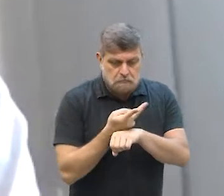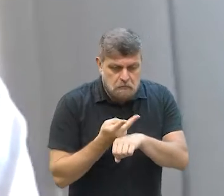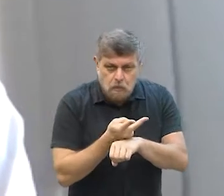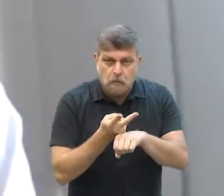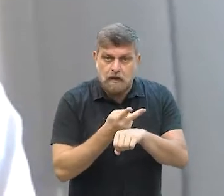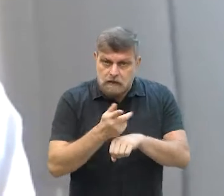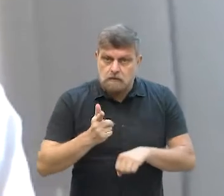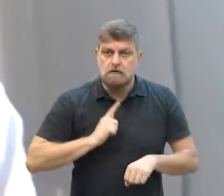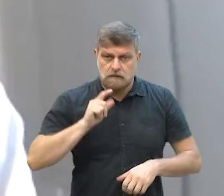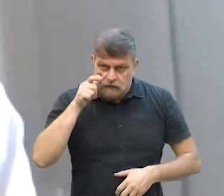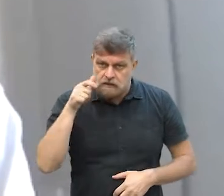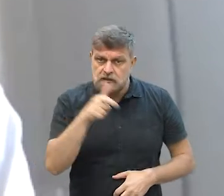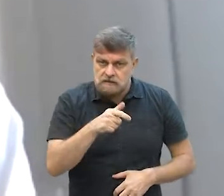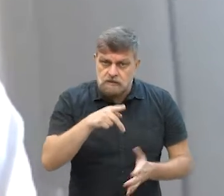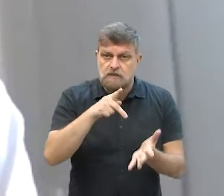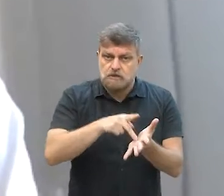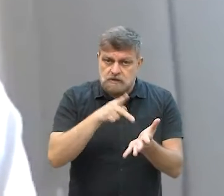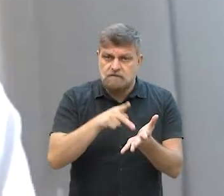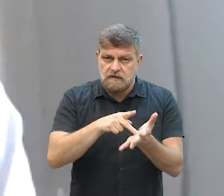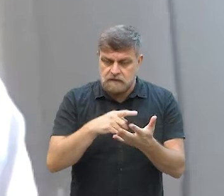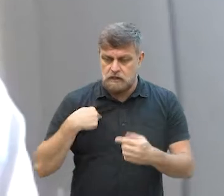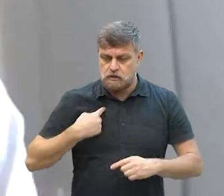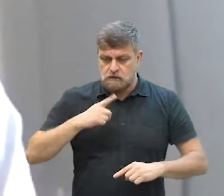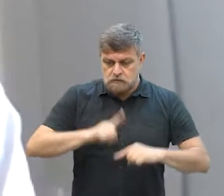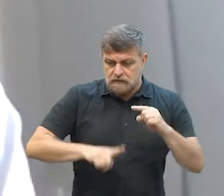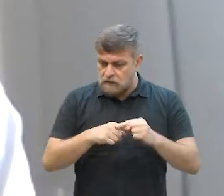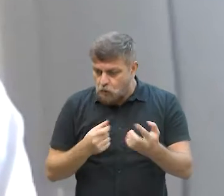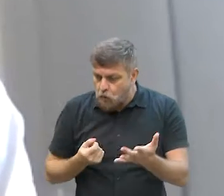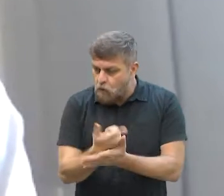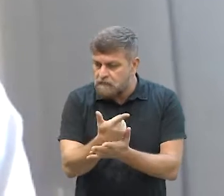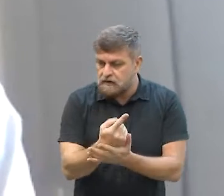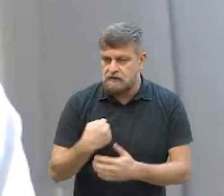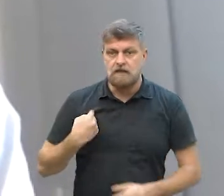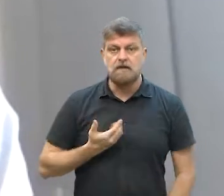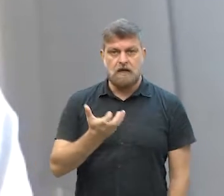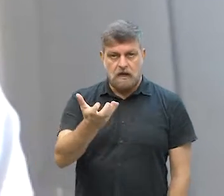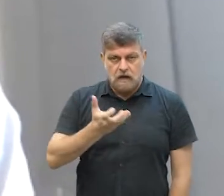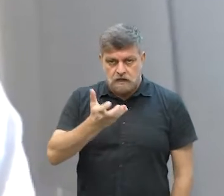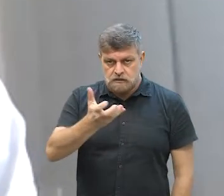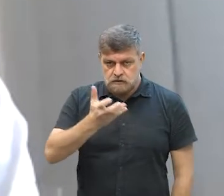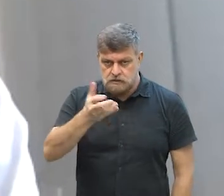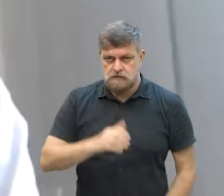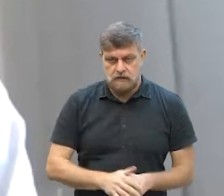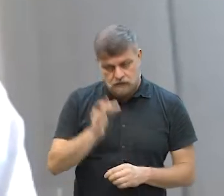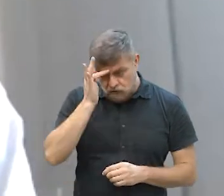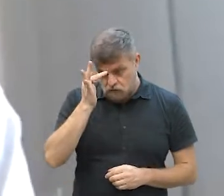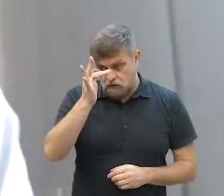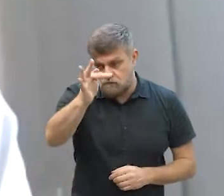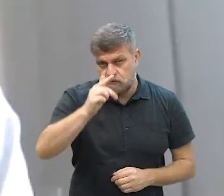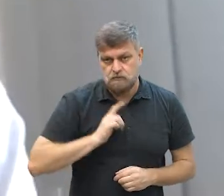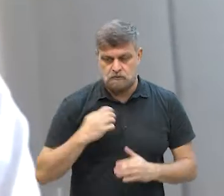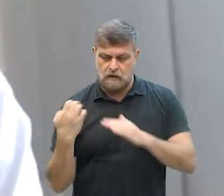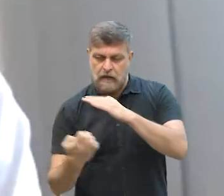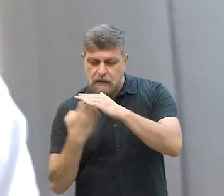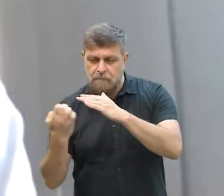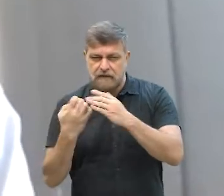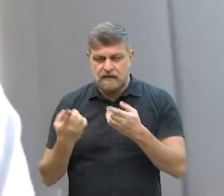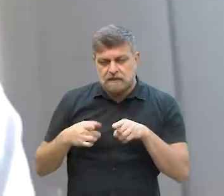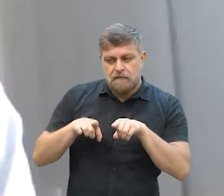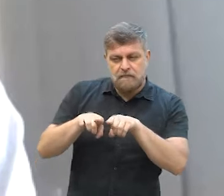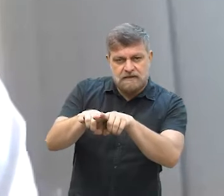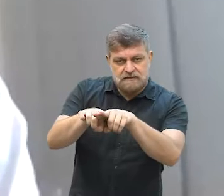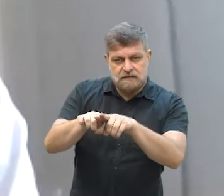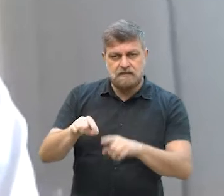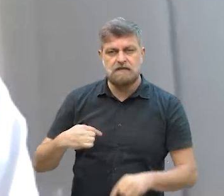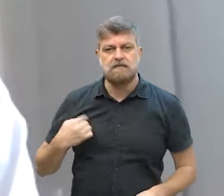interessando, falando que de fato compraria, a nossa ideia é seguir e, se eventualmente surgir alguma parceria, algum investimento,